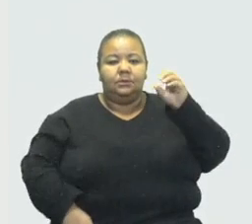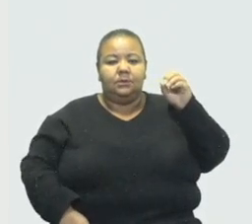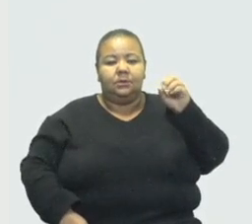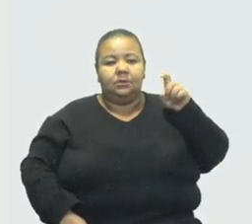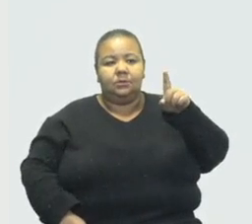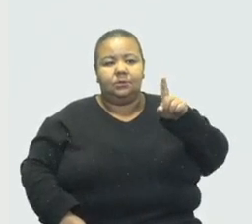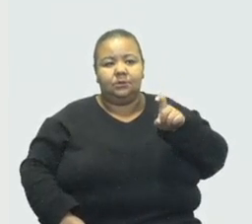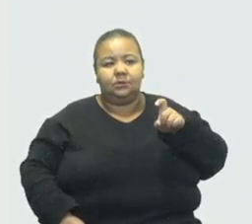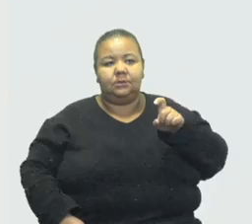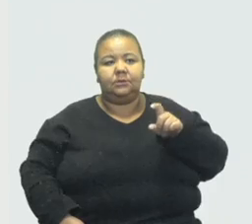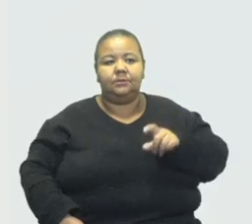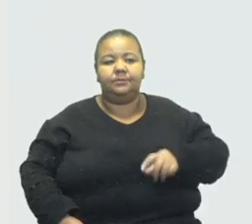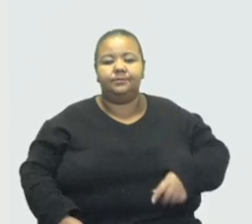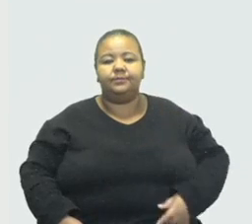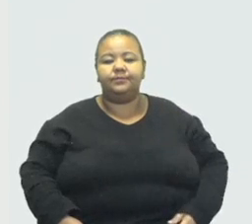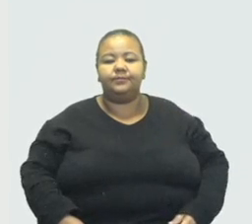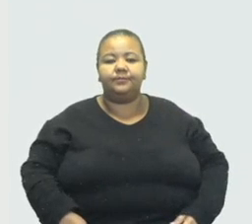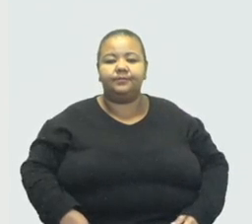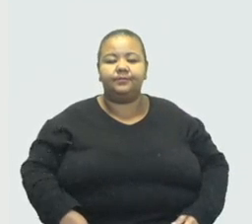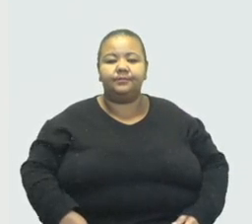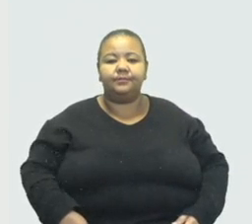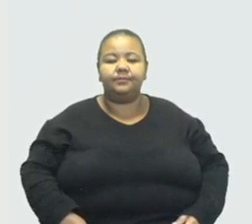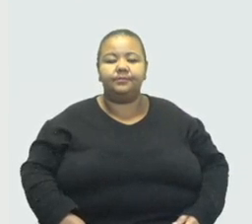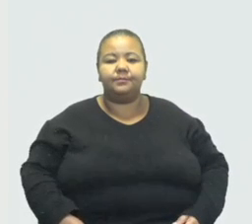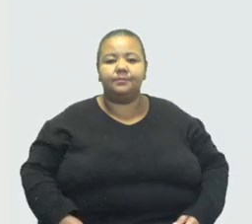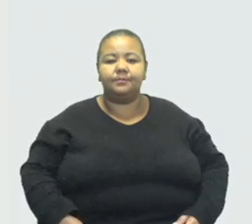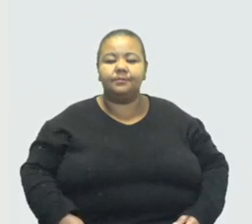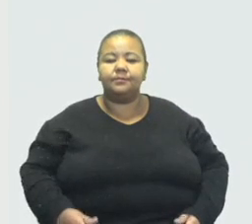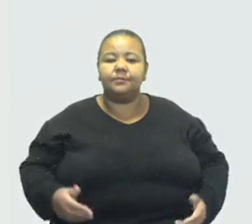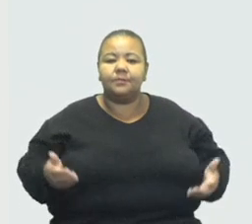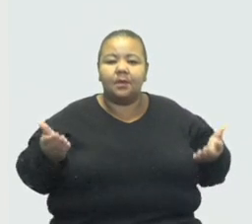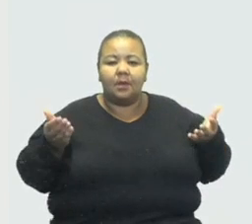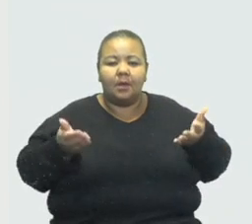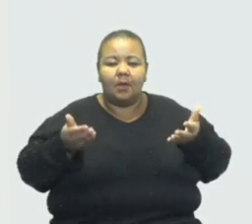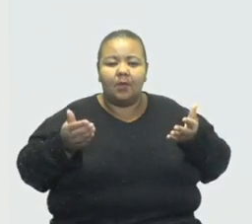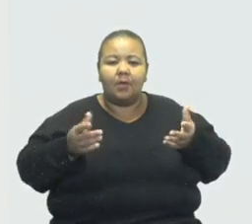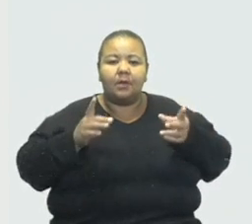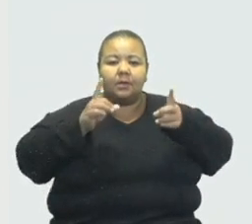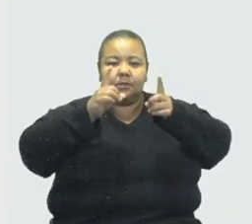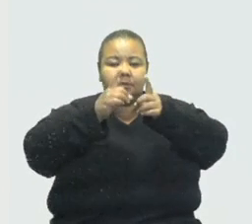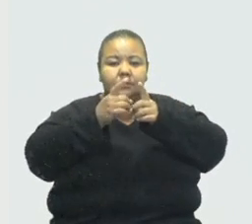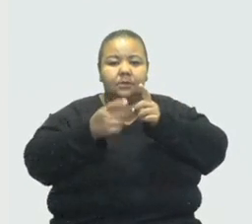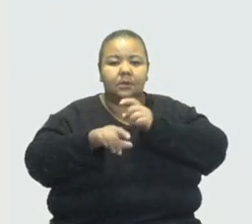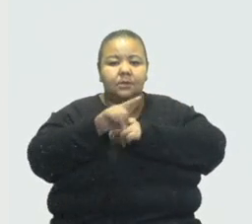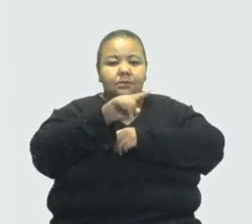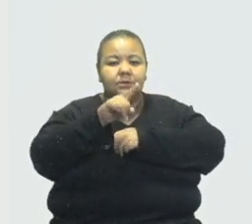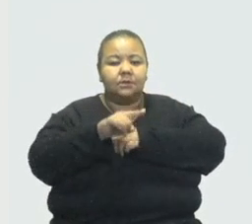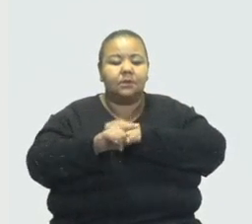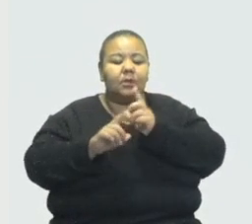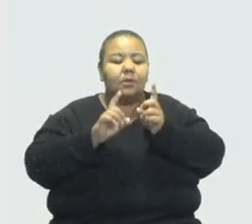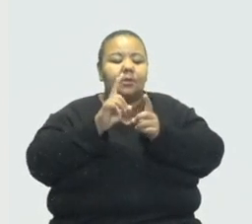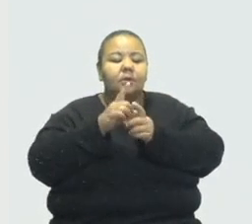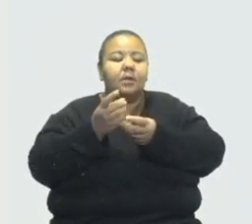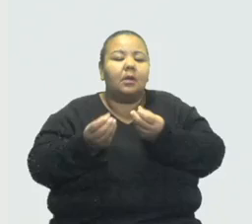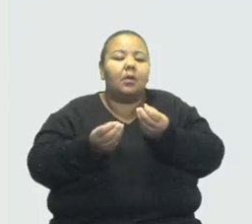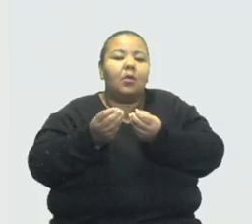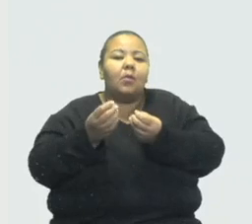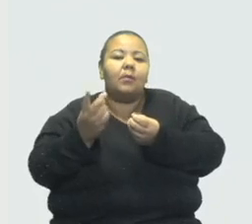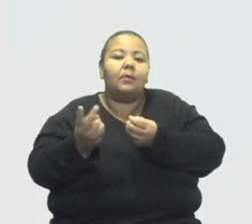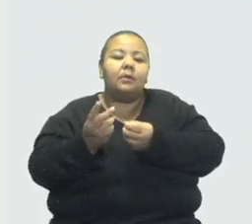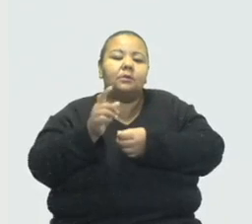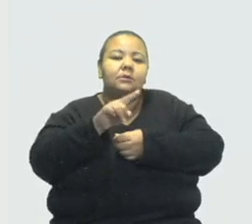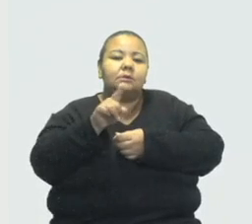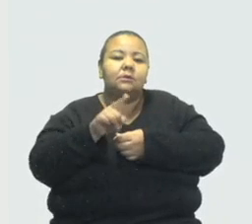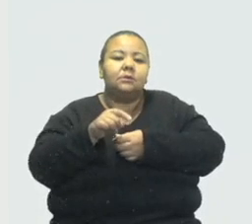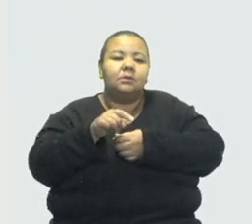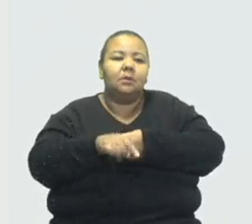0x, temos essa possibilidade. Agora, a gente não consegue encontrar o valor de z. Como a gente vai encontrar o valor de z?